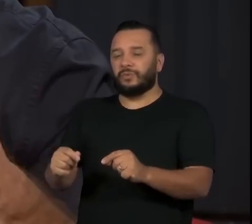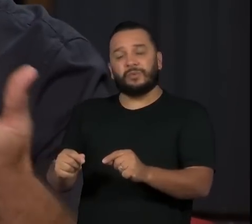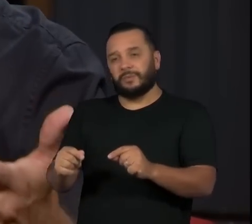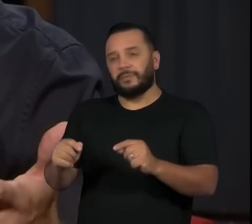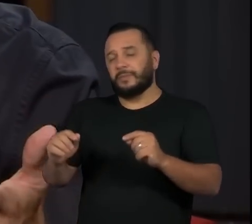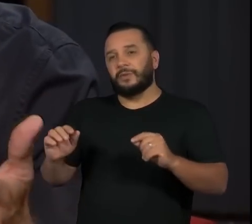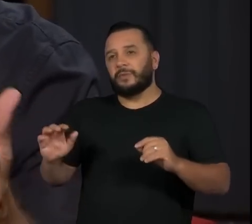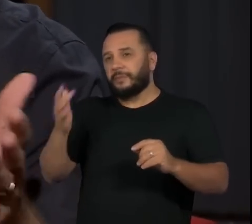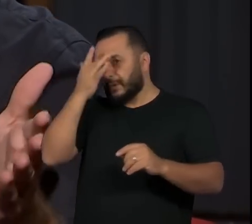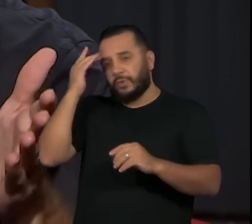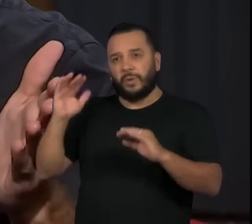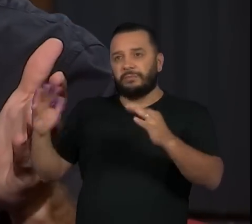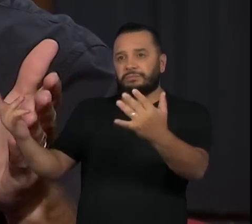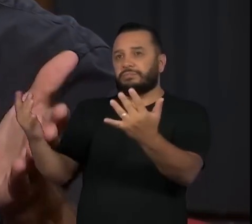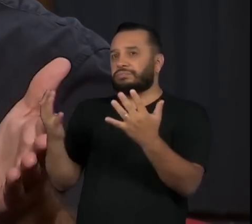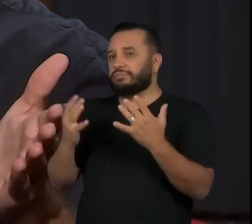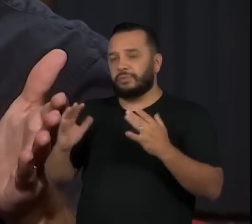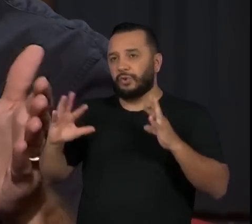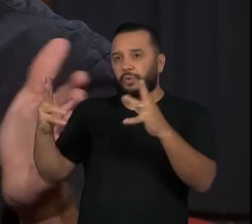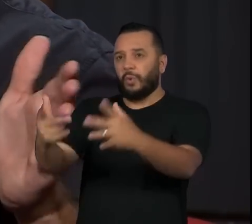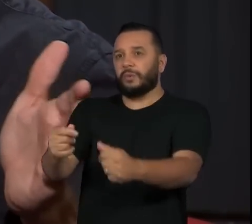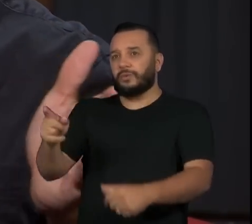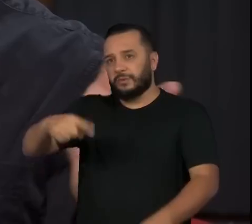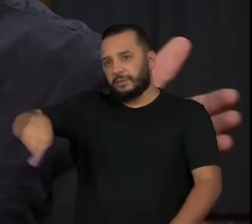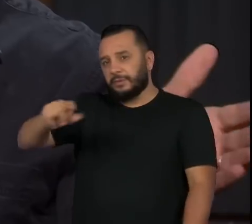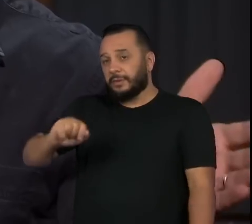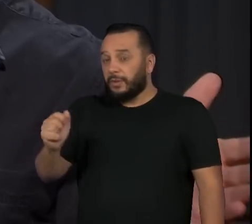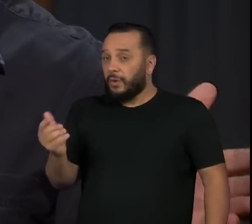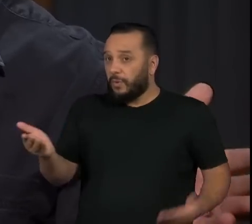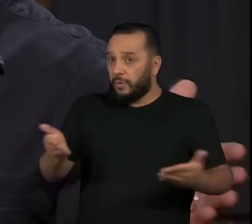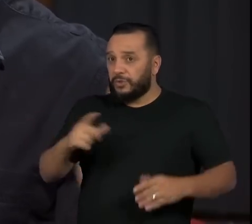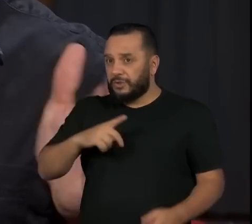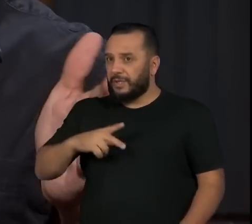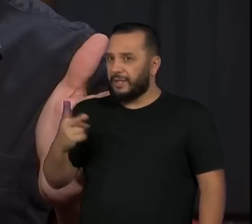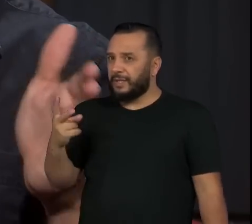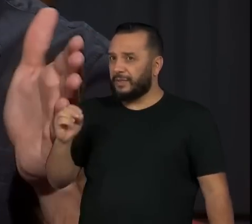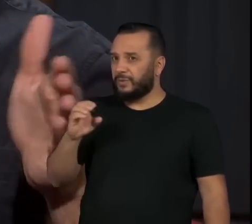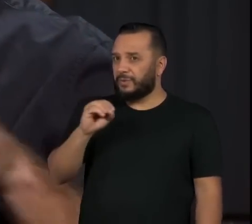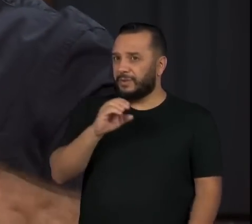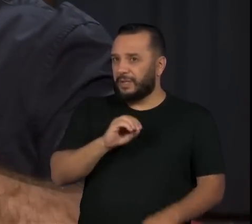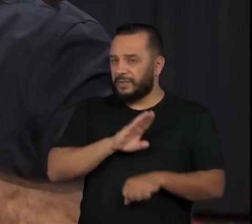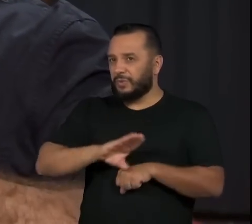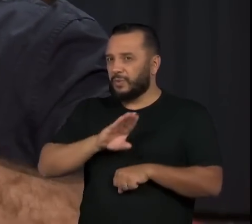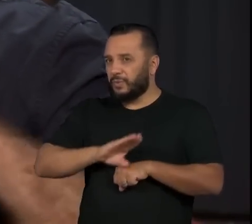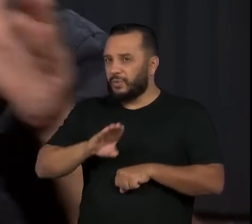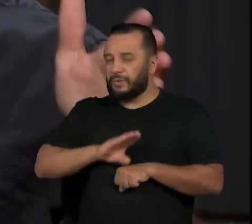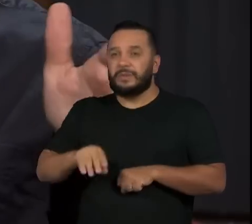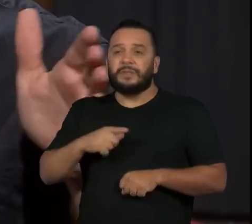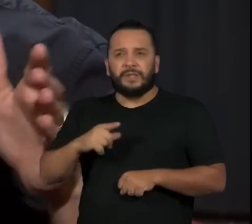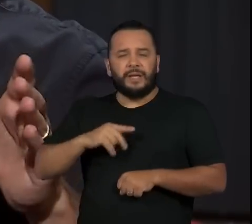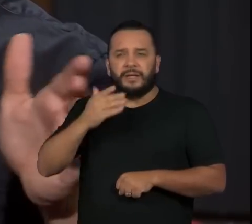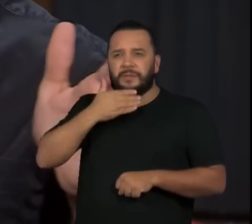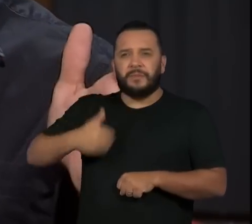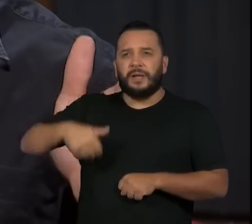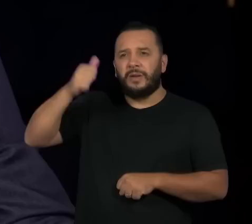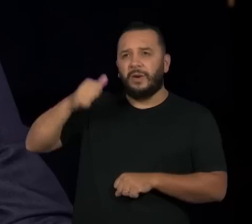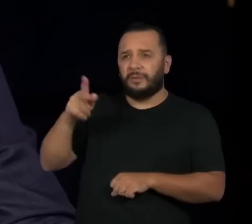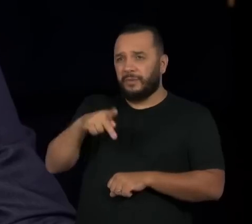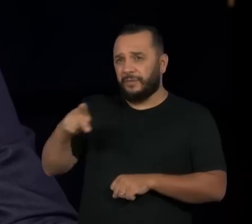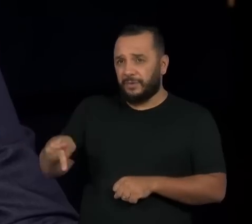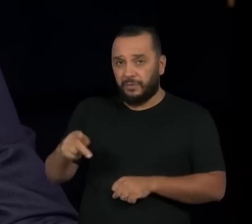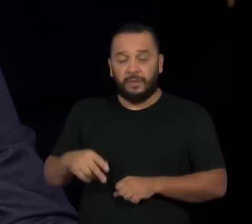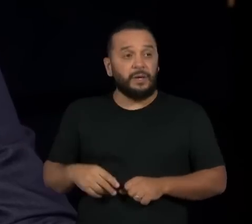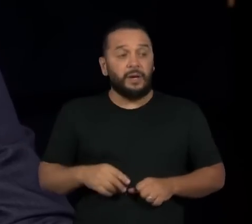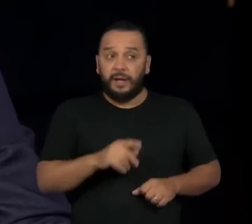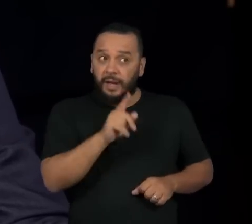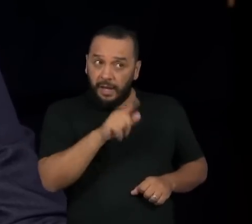um espaço, onde a gente tem hoje em dia mais ou menos 200 cursos. São cursos dados pelos melhores professores. E é um lugar